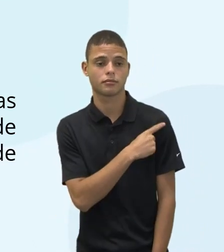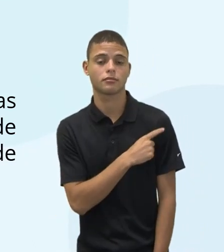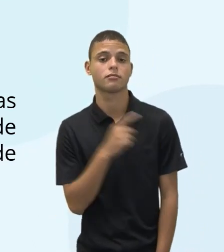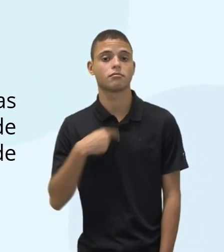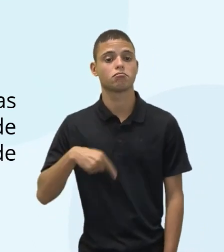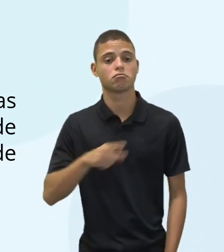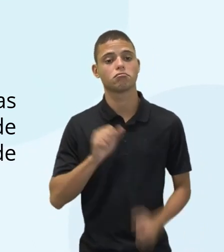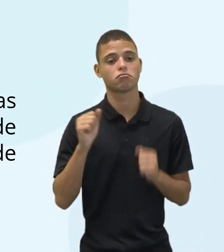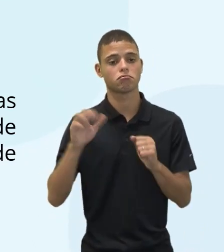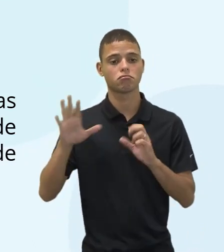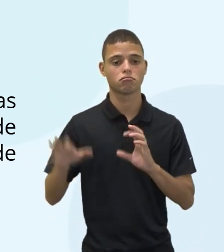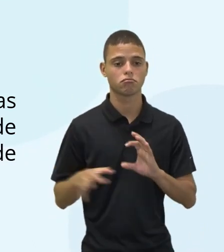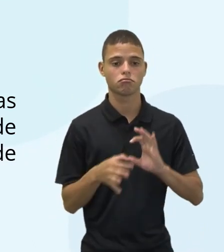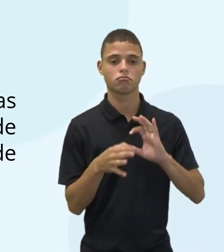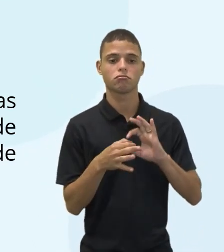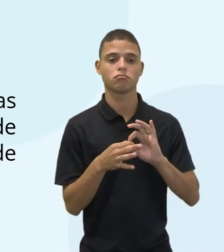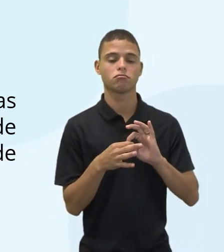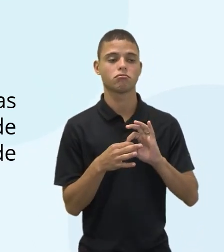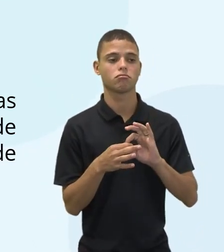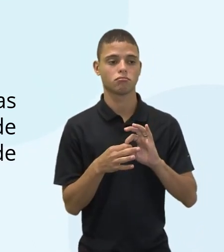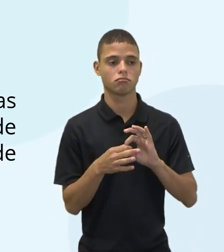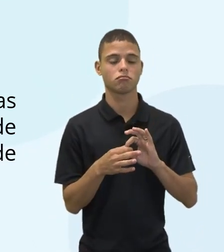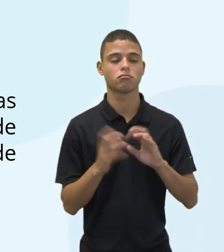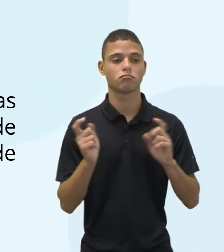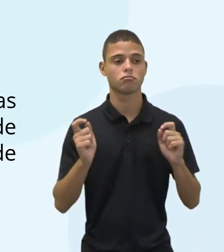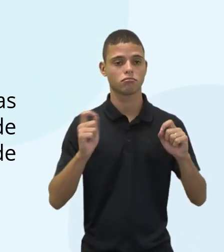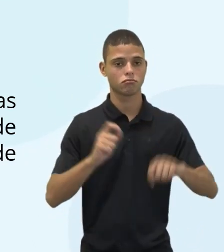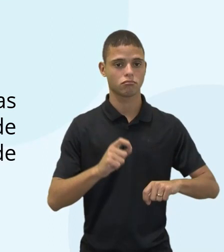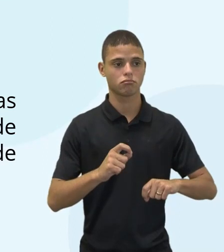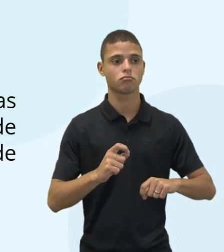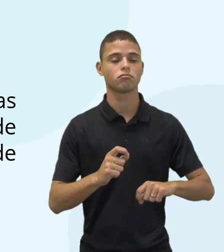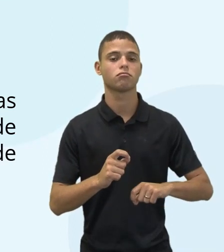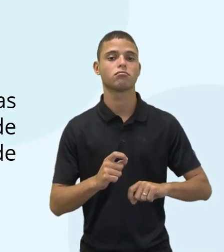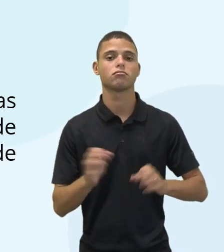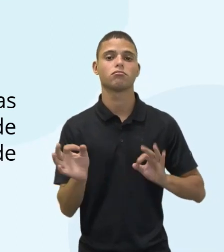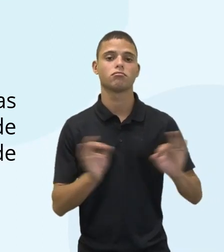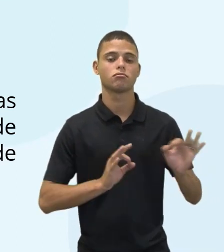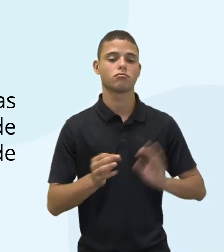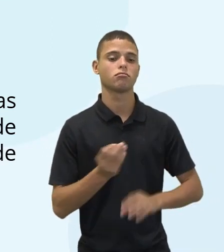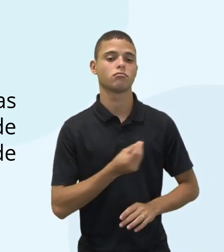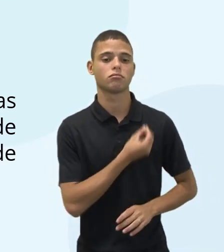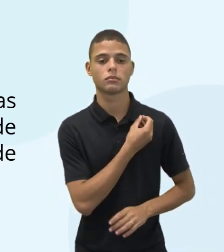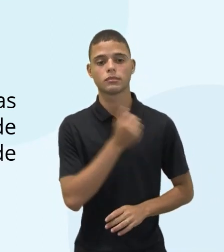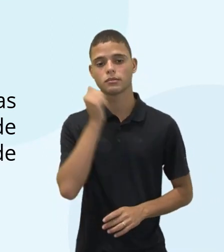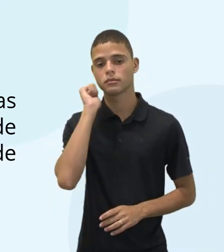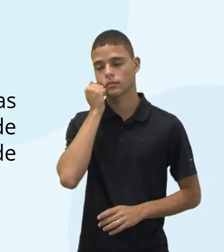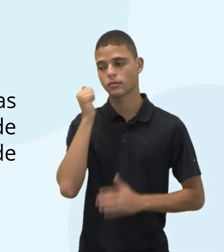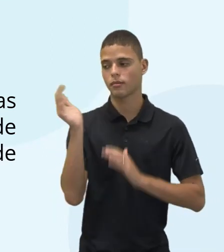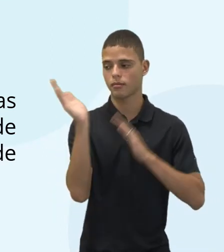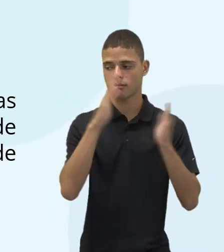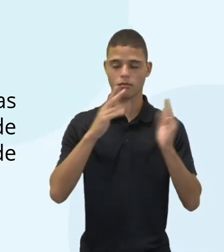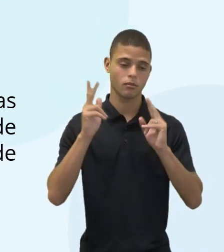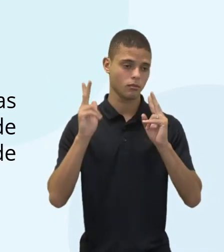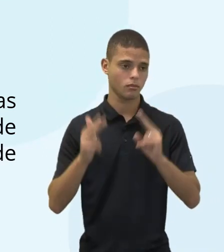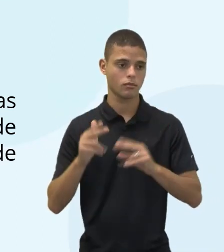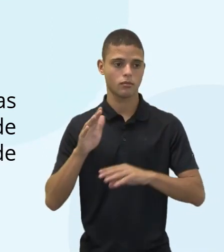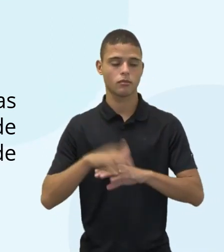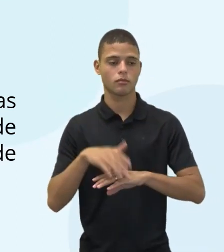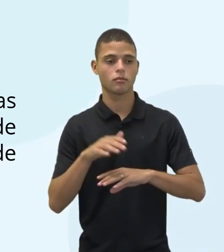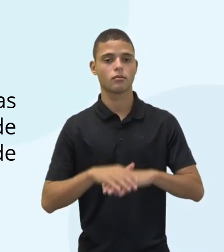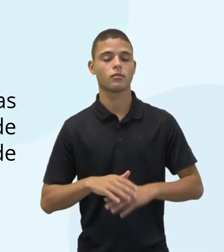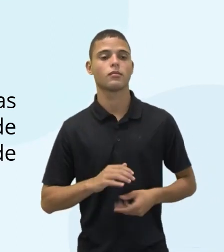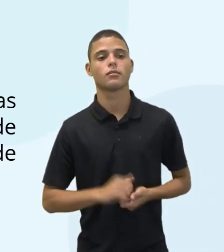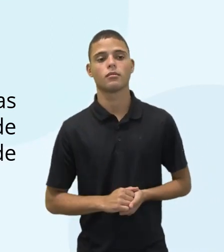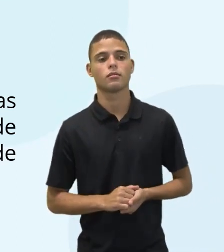gente pode integrar com os componentes de projeto de vida e ciências da natureza, assim como matemática,